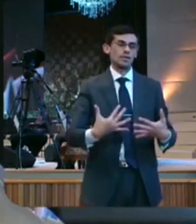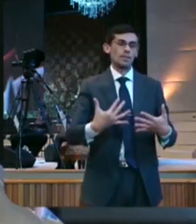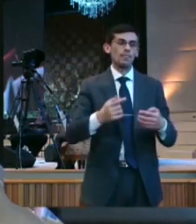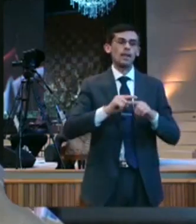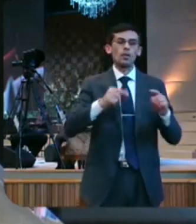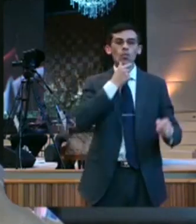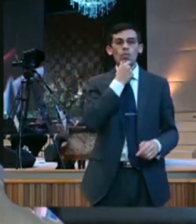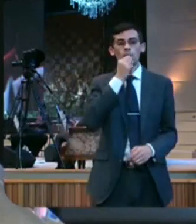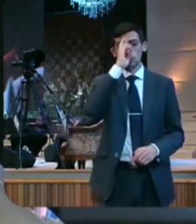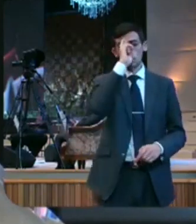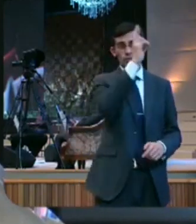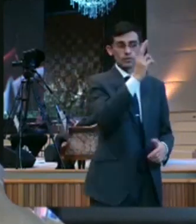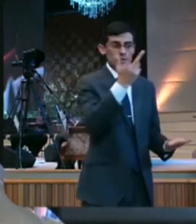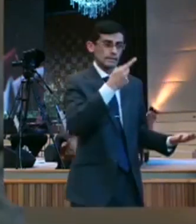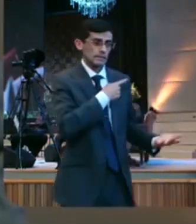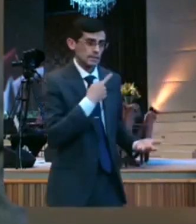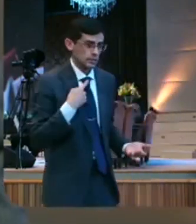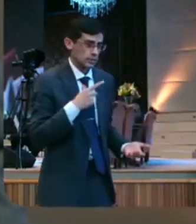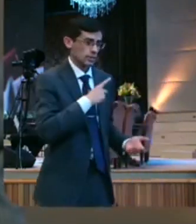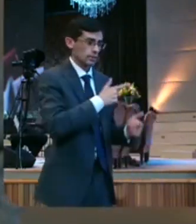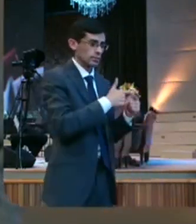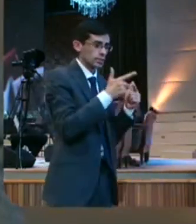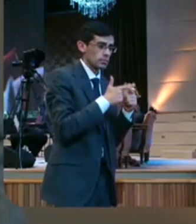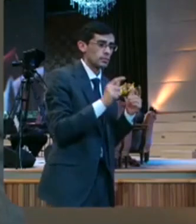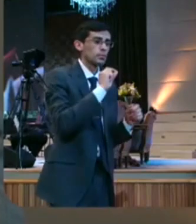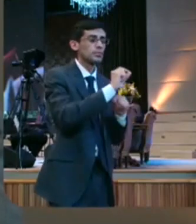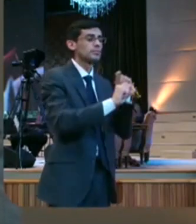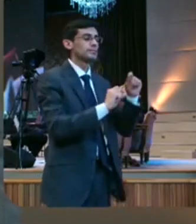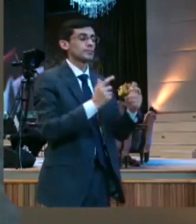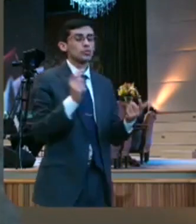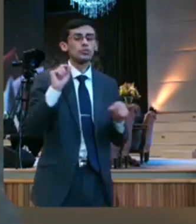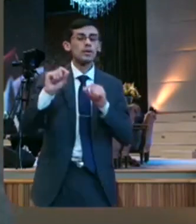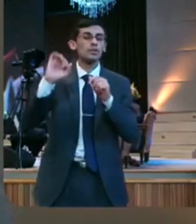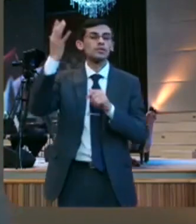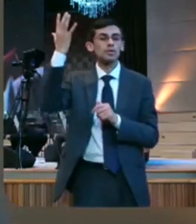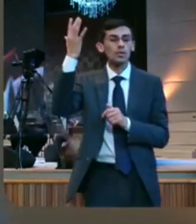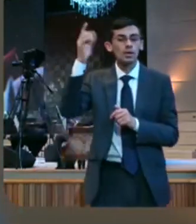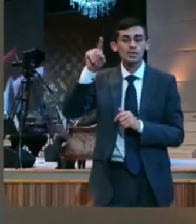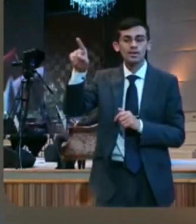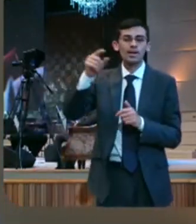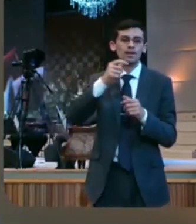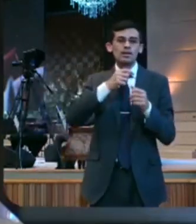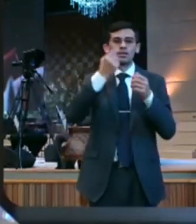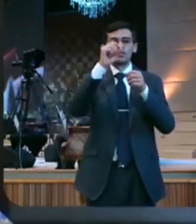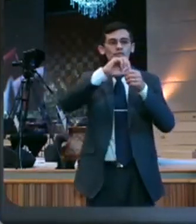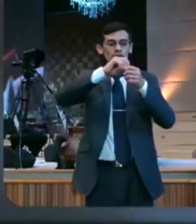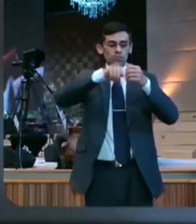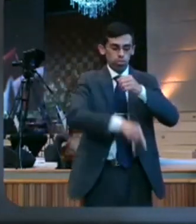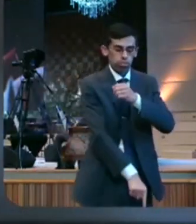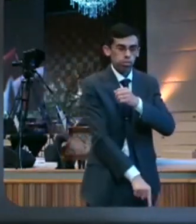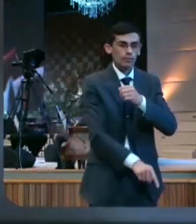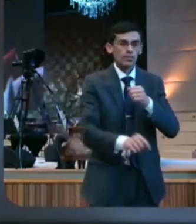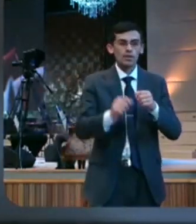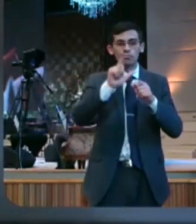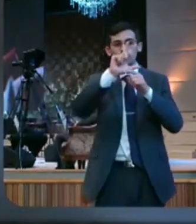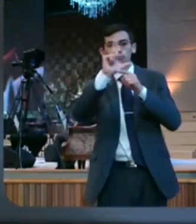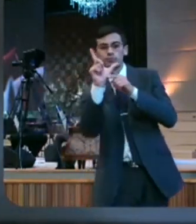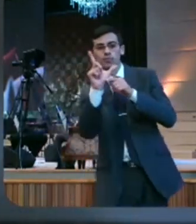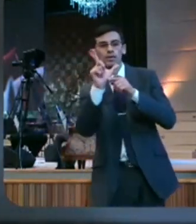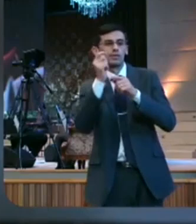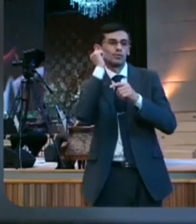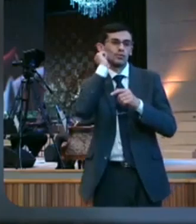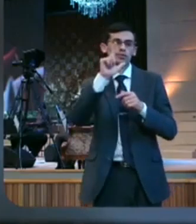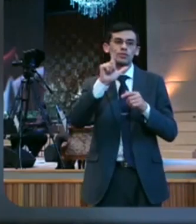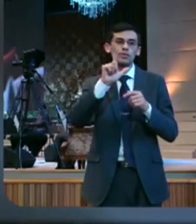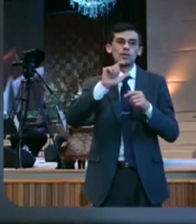ele ligou para mim: pastor, eu estou com um problema. Eu falei: qual é? Ele falou assim: a máquina tombou para trás. e eu não consigo desvirar, eu tenho